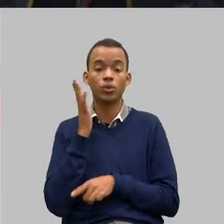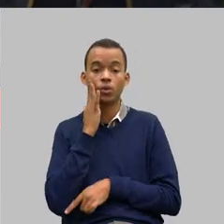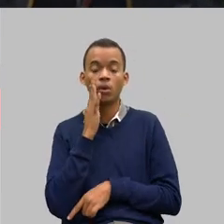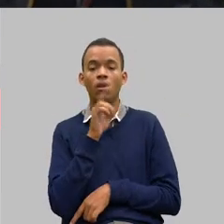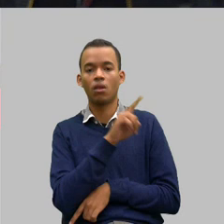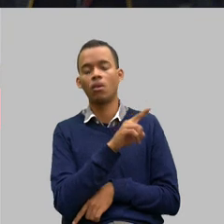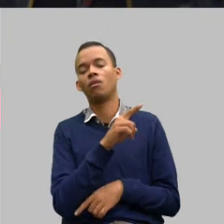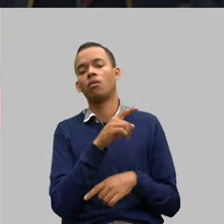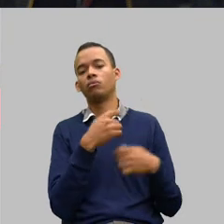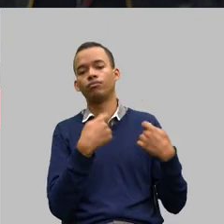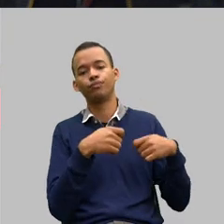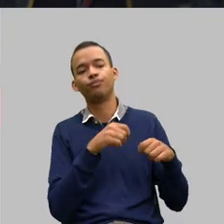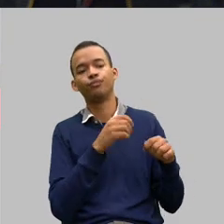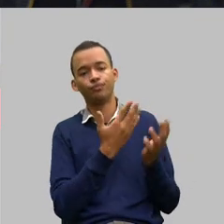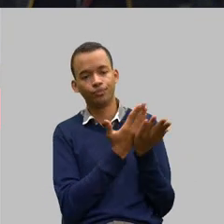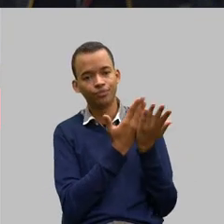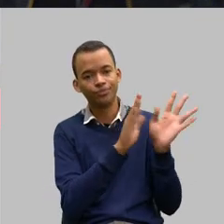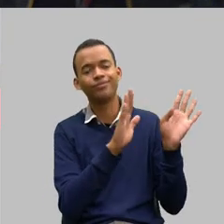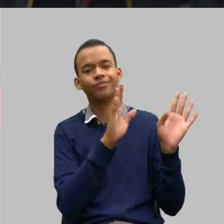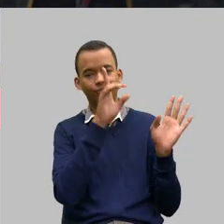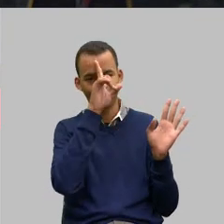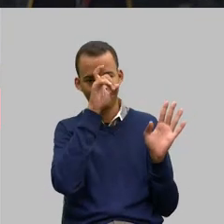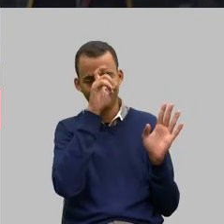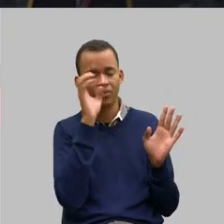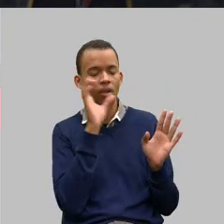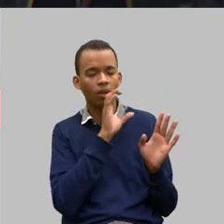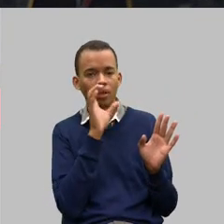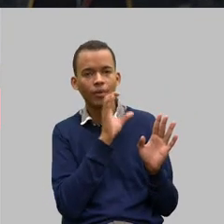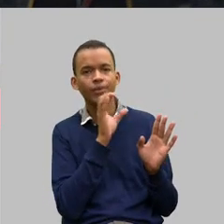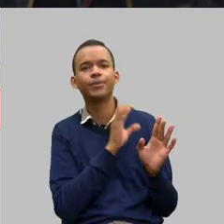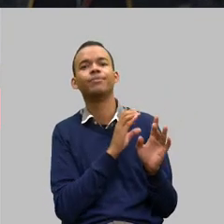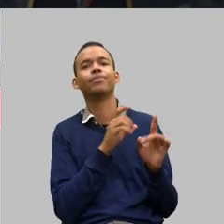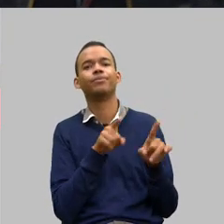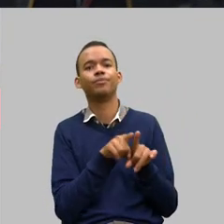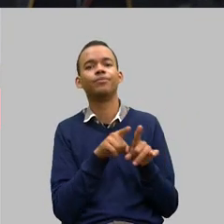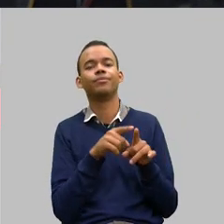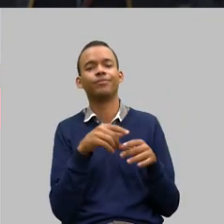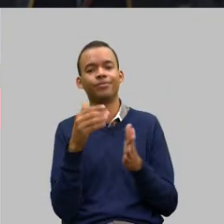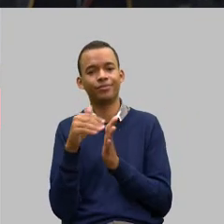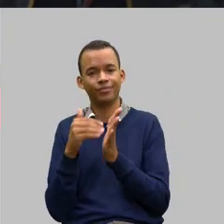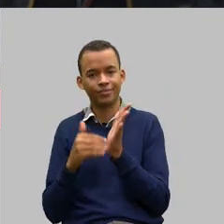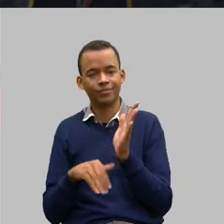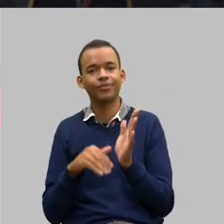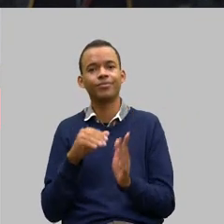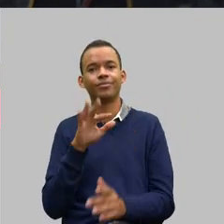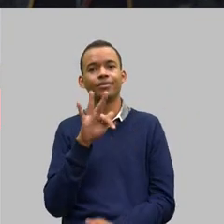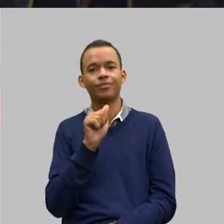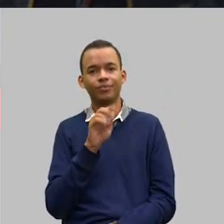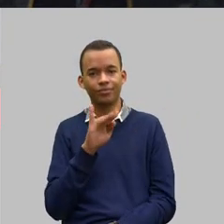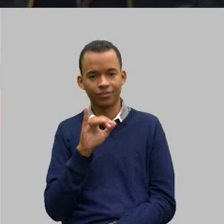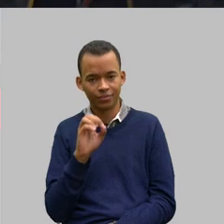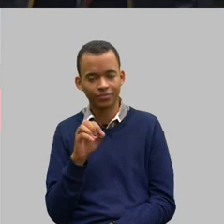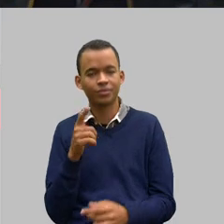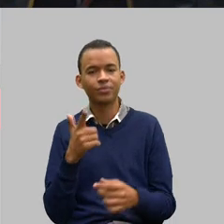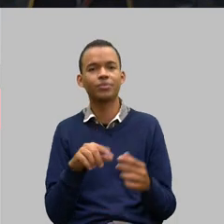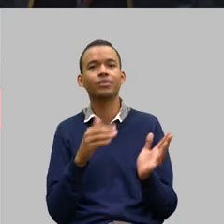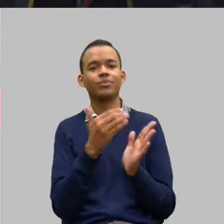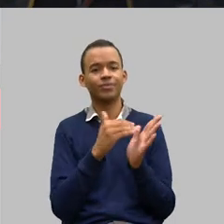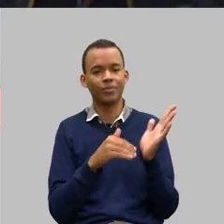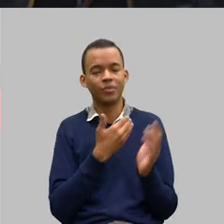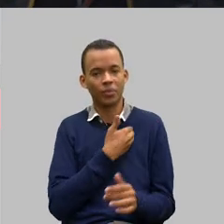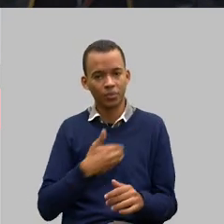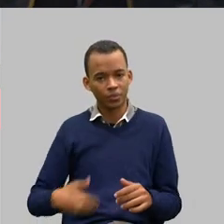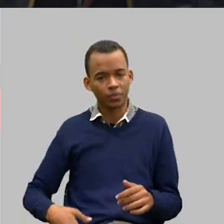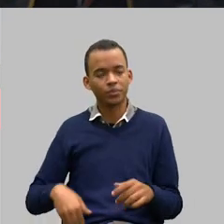máquina pública possa ser inaugurada e comece a funcionar através secretário Fábio baquer da própria Secretaria de governo